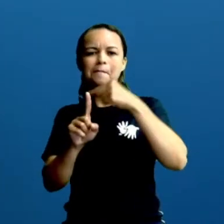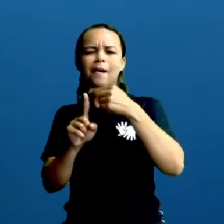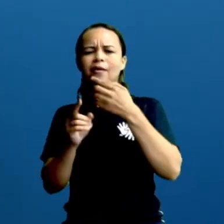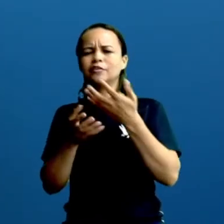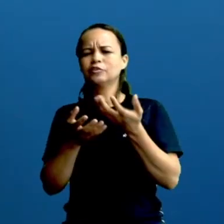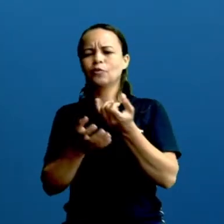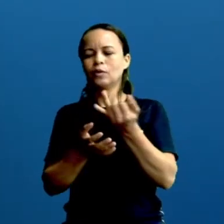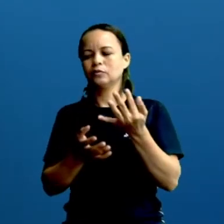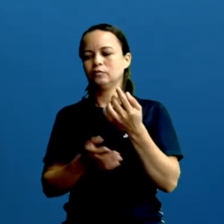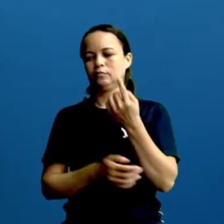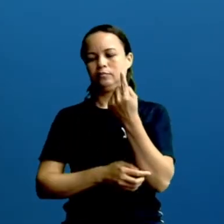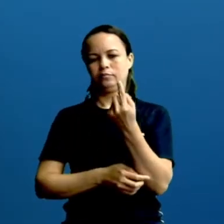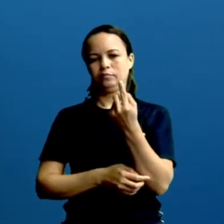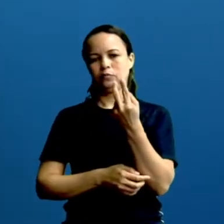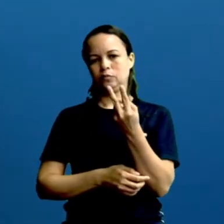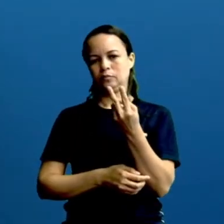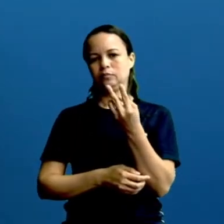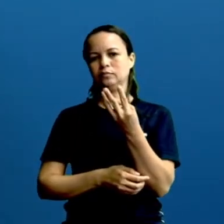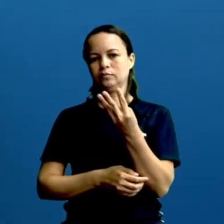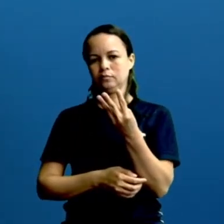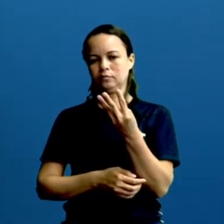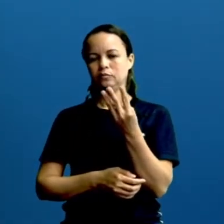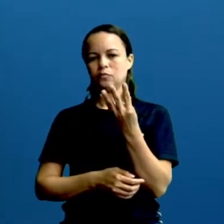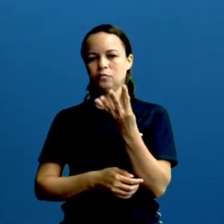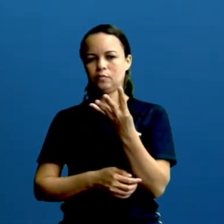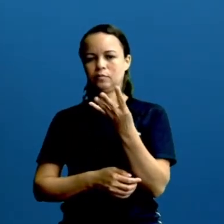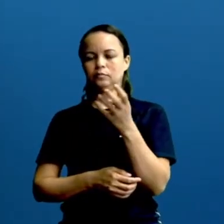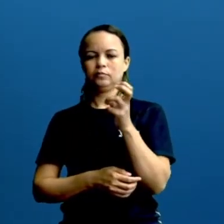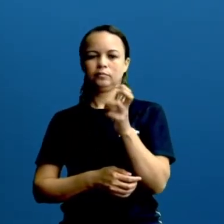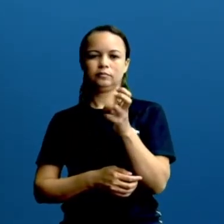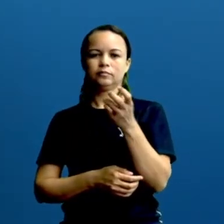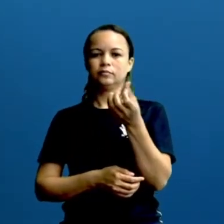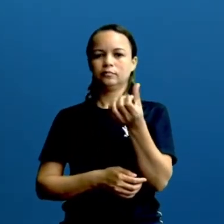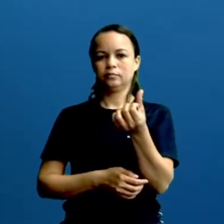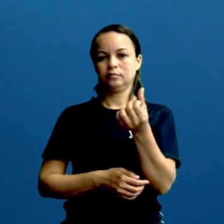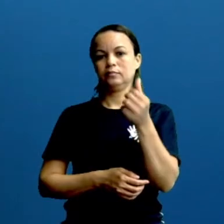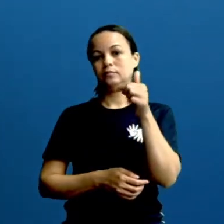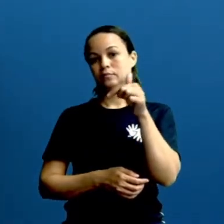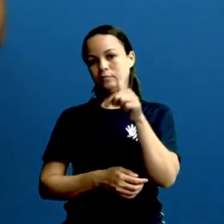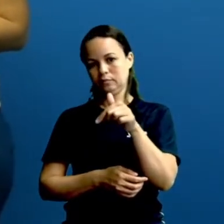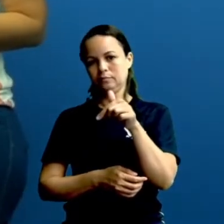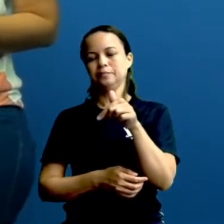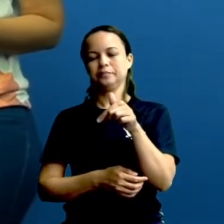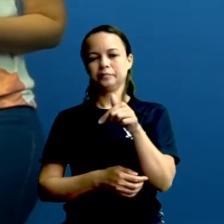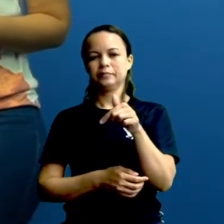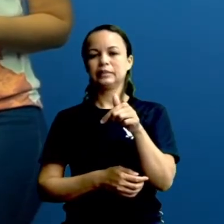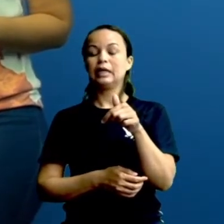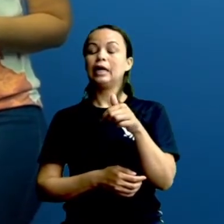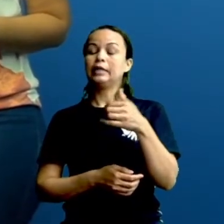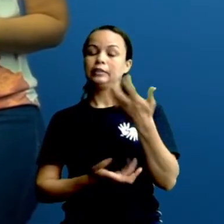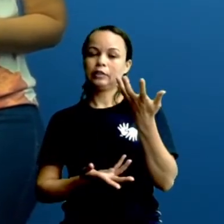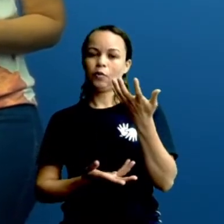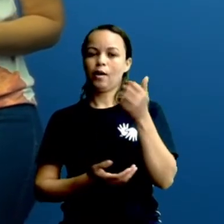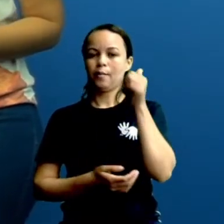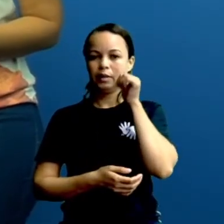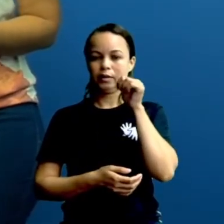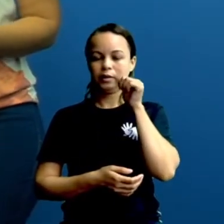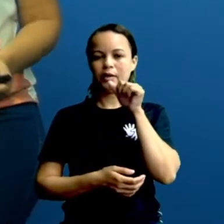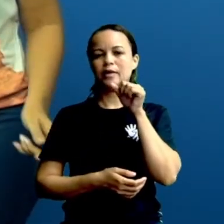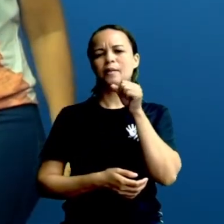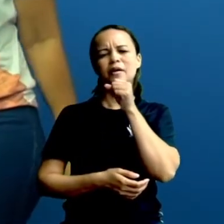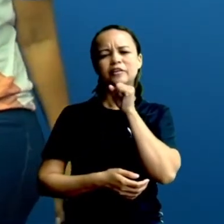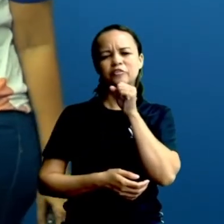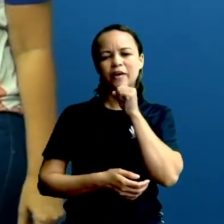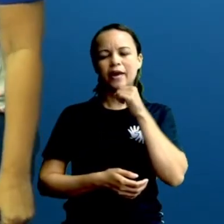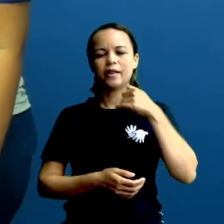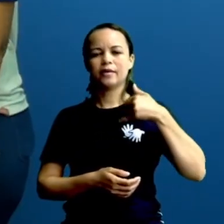ter 1, 2, 3, 4, 5, 6, 7. Ela é 7 anos mais velha